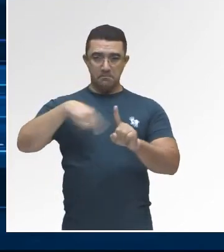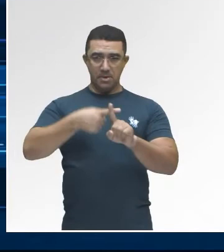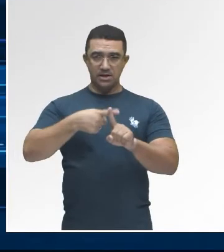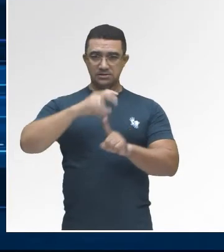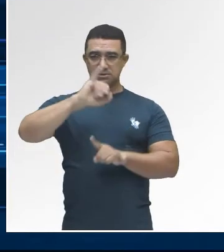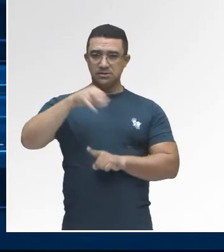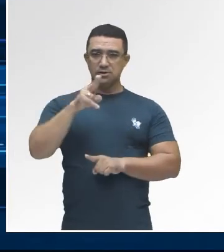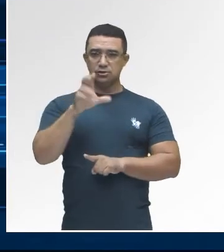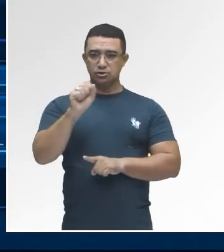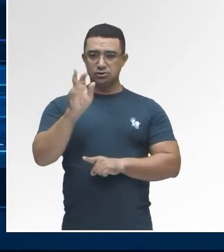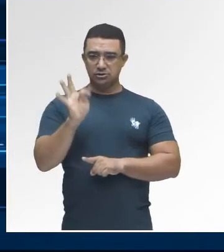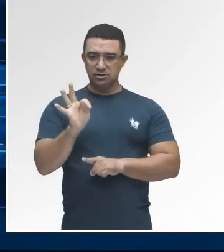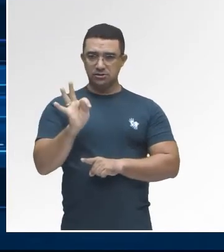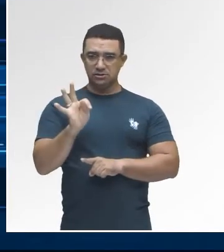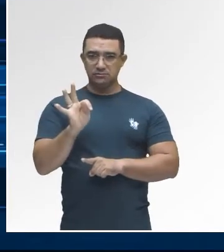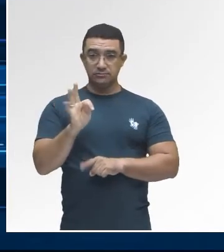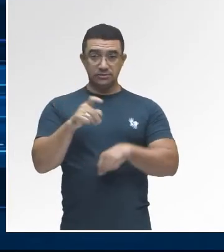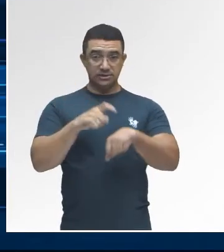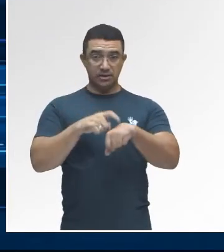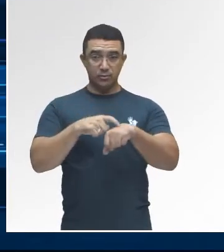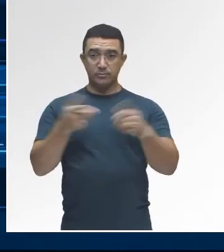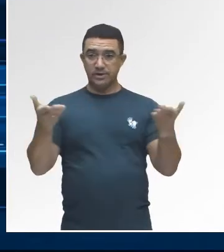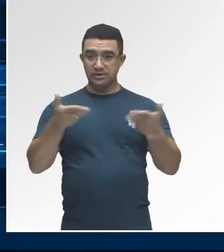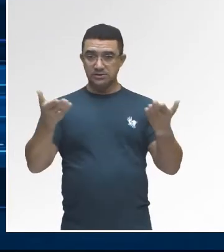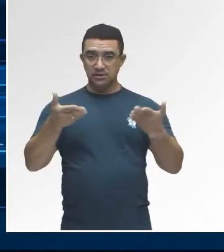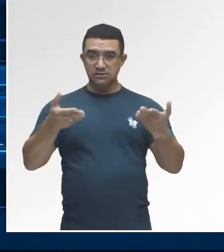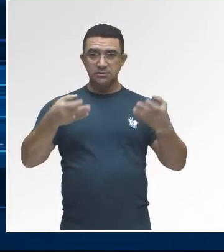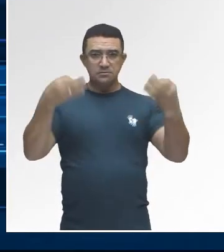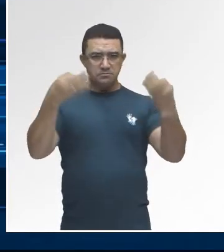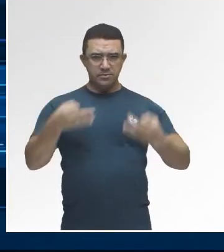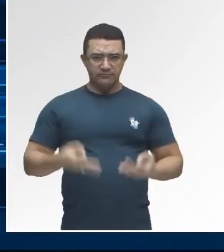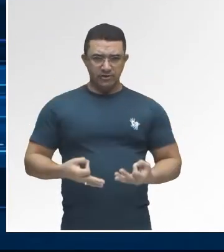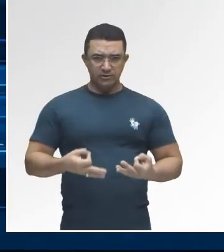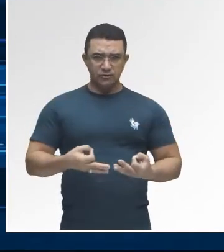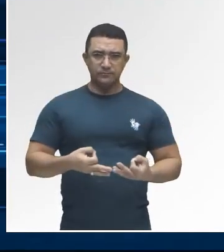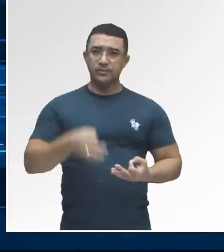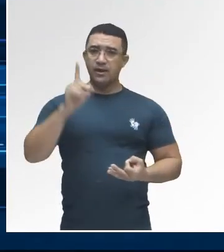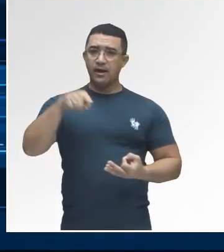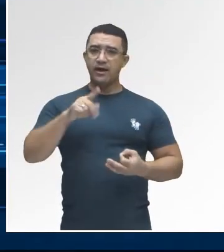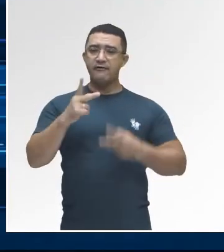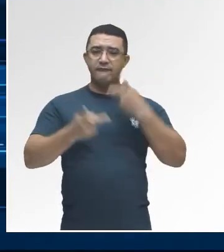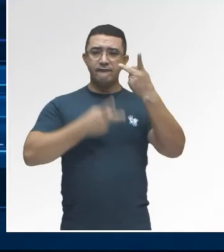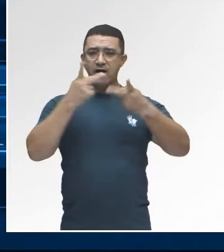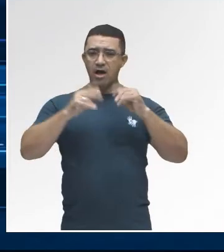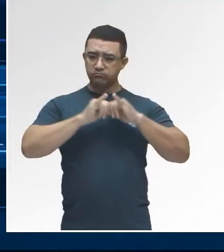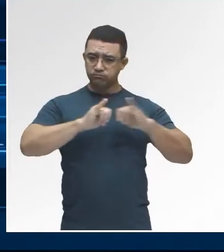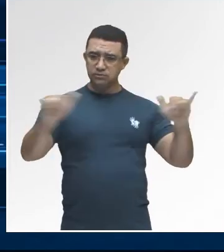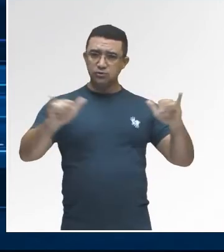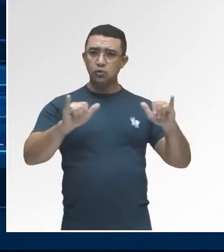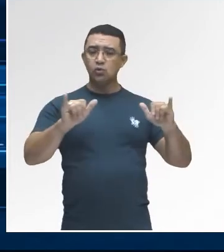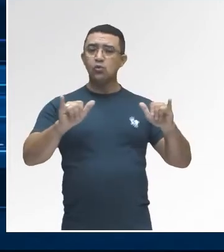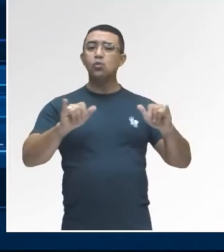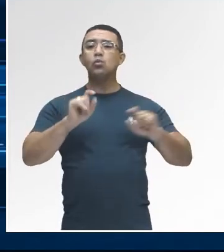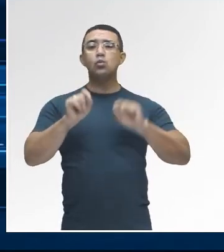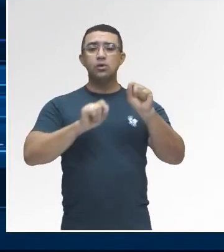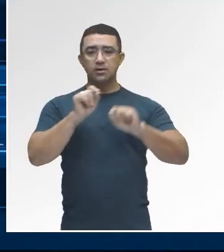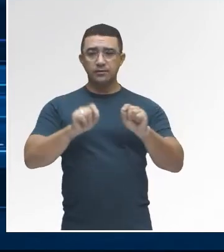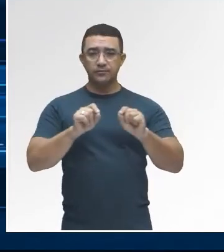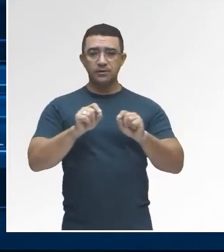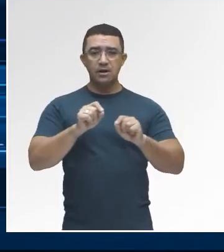estrutura de present perfect, a função é essa, é dizer para a pessoa, dar a informação